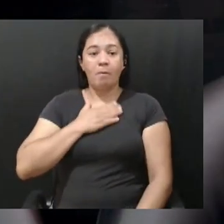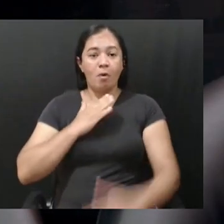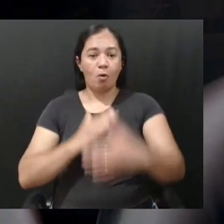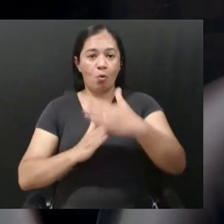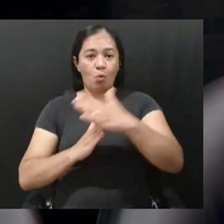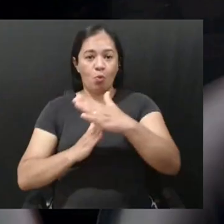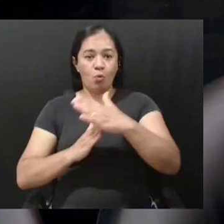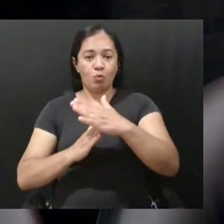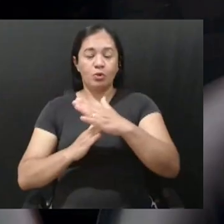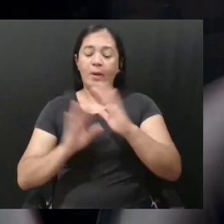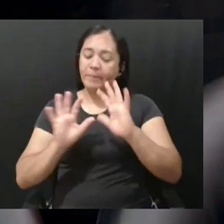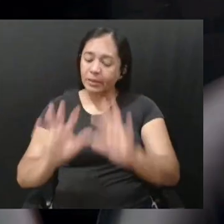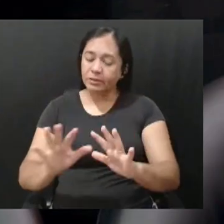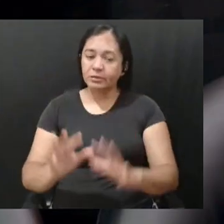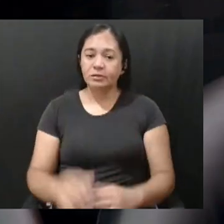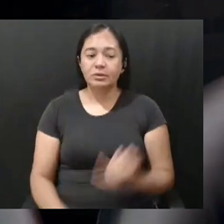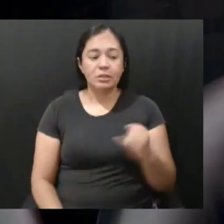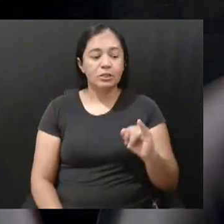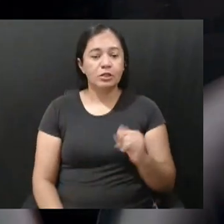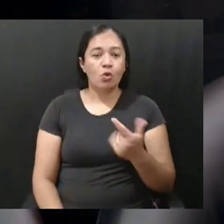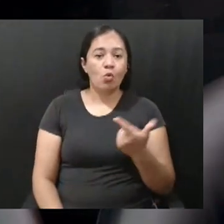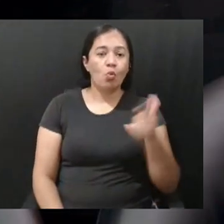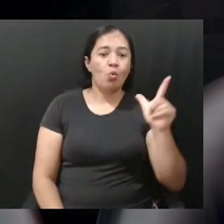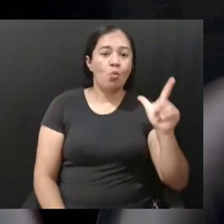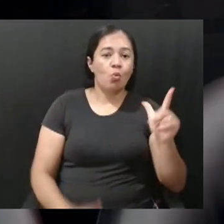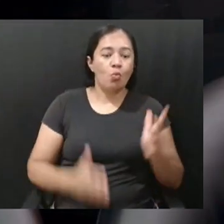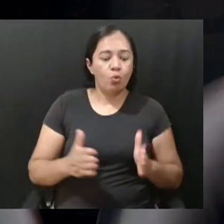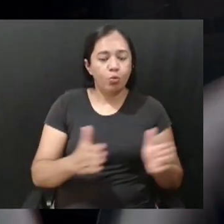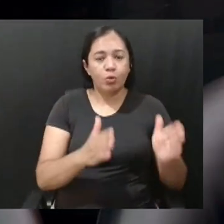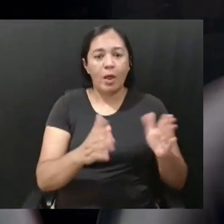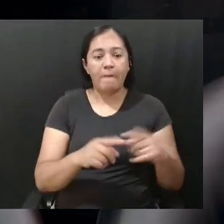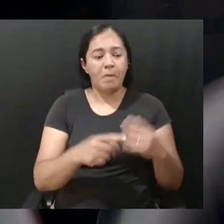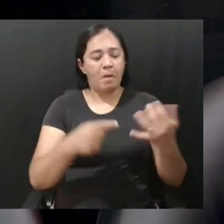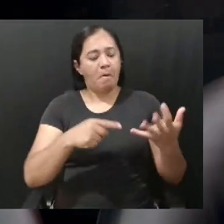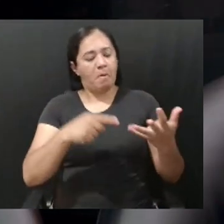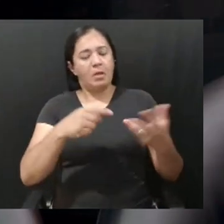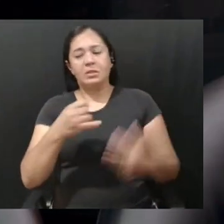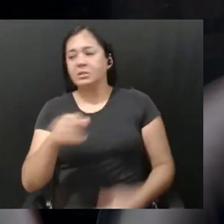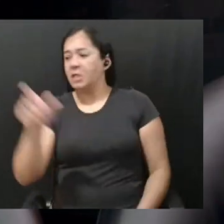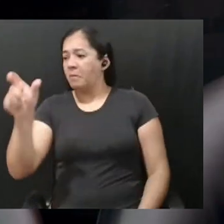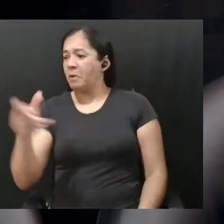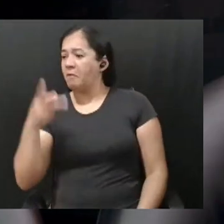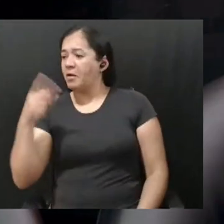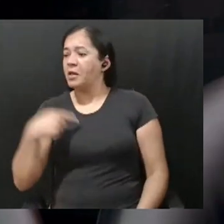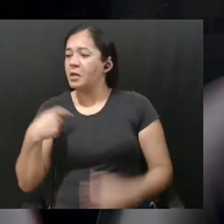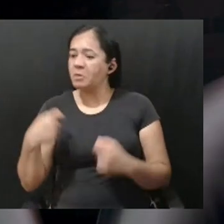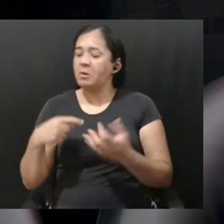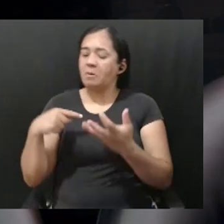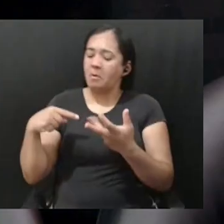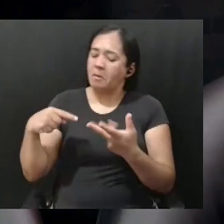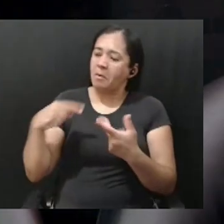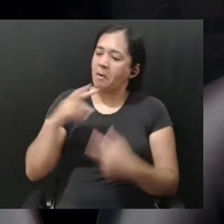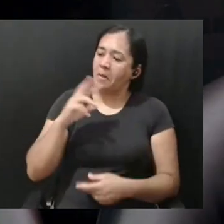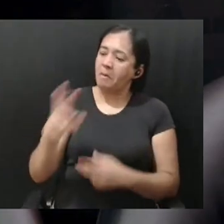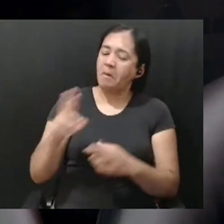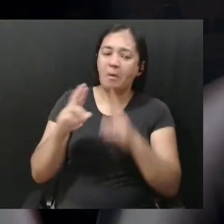outro caminho do tipo assim, não, mas me falaram que quando a pessoa fala, eu tenho que pegar, eu tenho que devolver, tudo mais, etc, né?